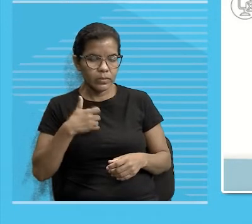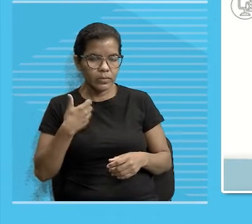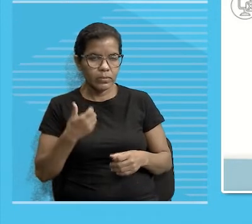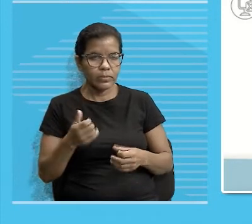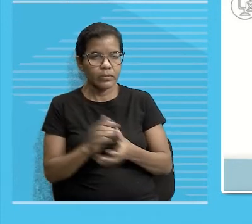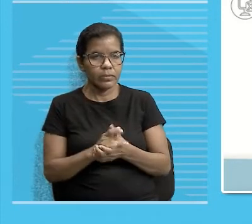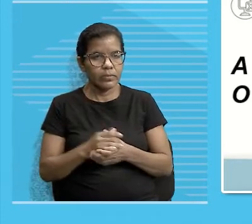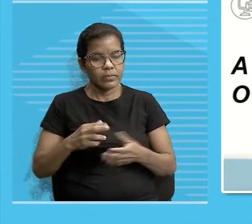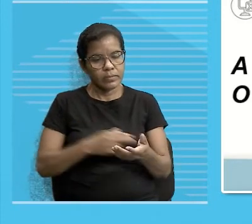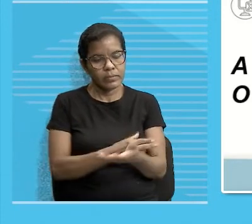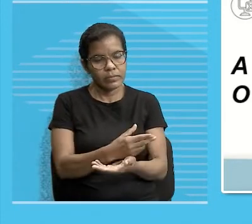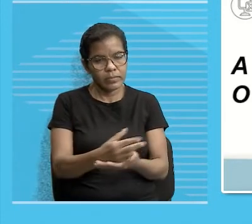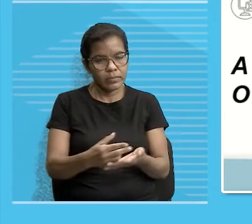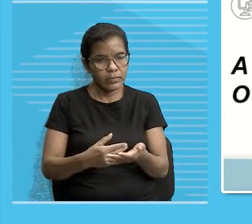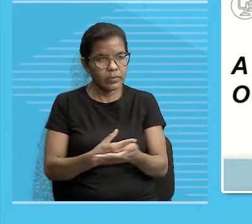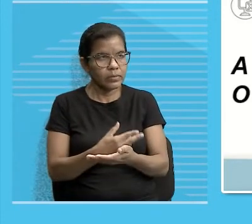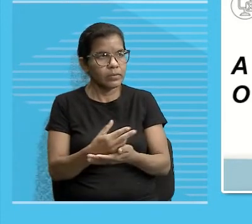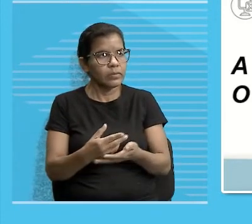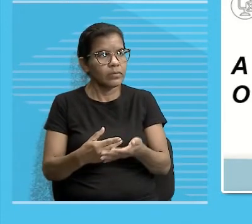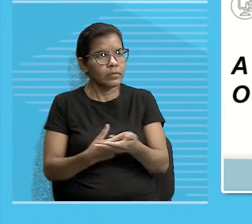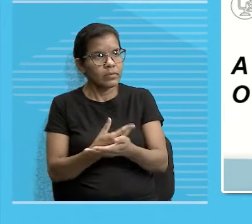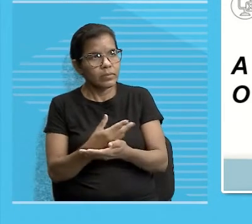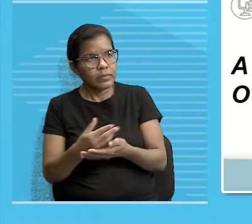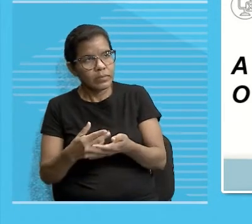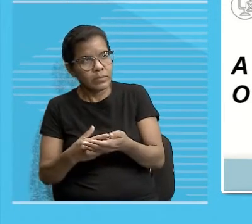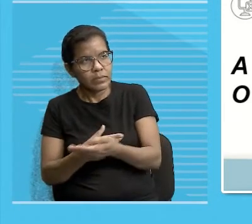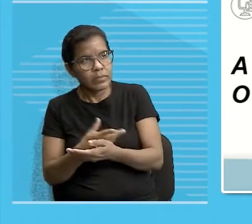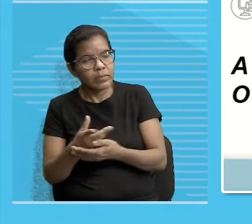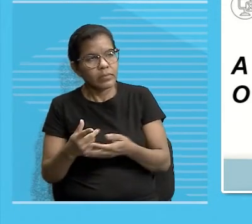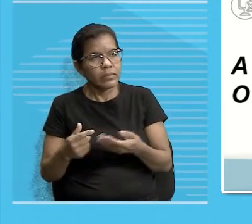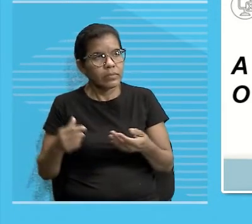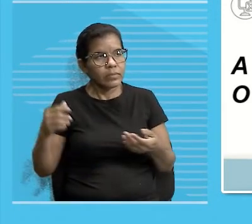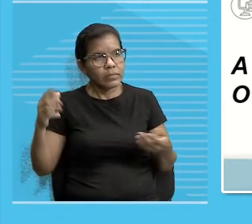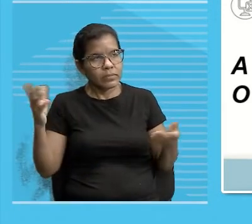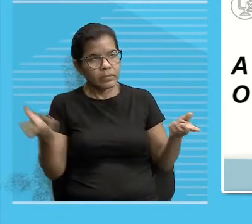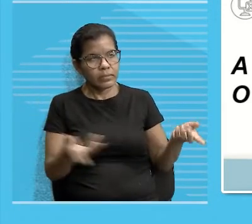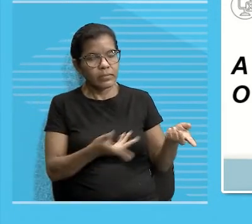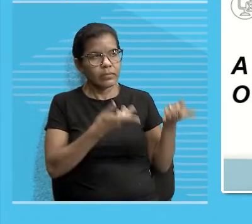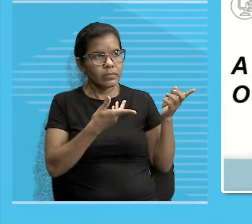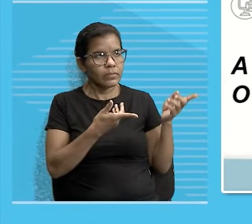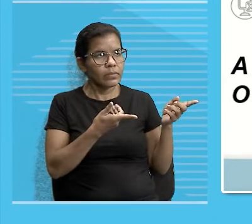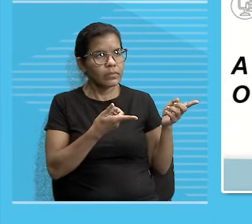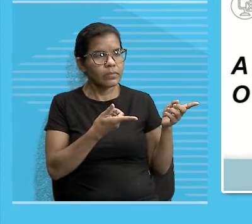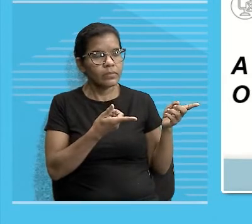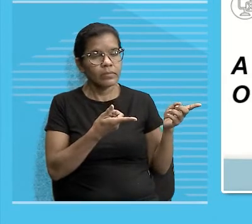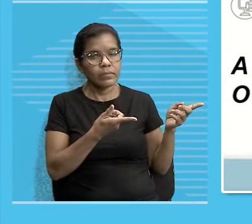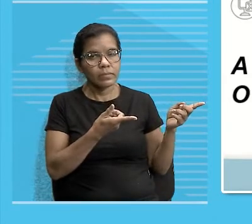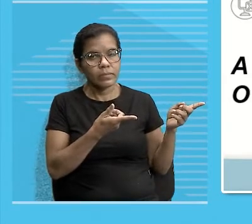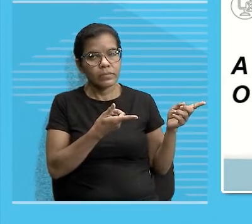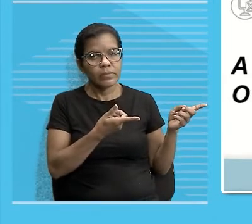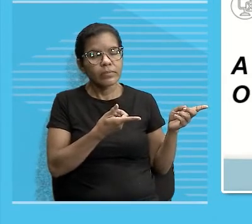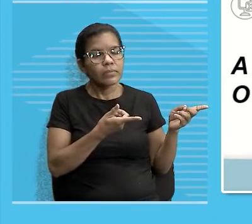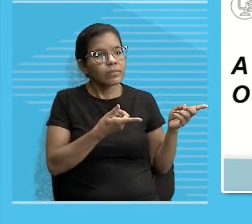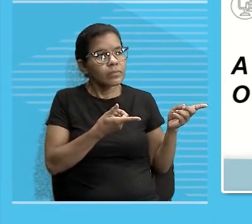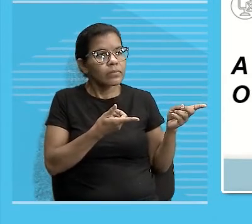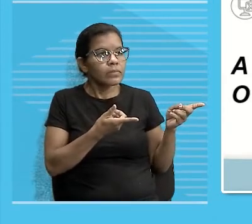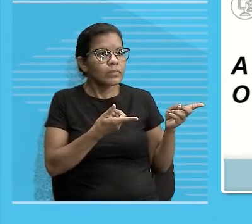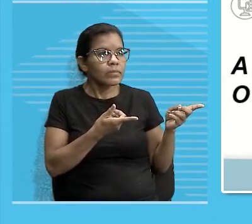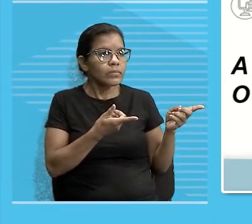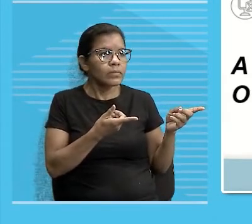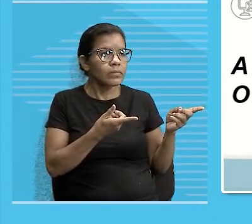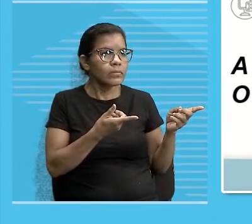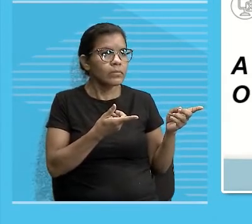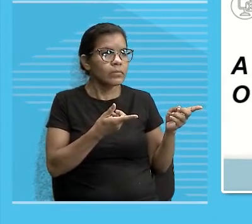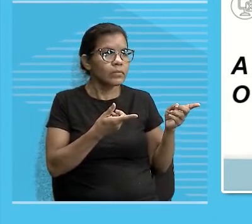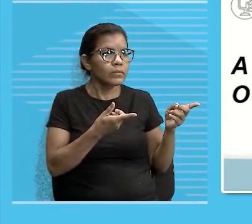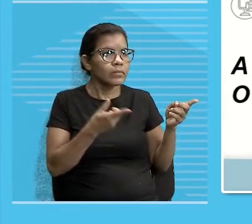obras A Deposição de Cristo. Olha essa obra como ela é perfeita, galera. Veja